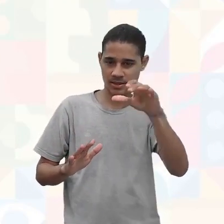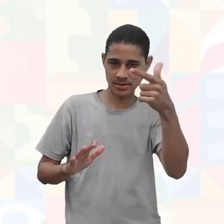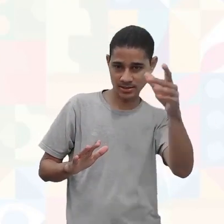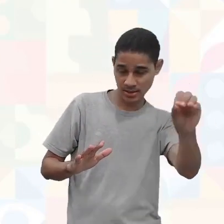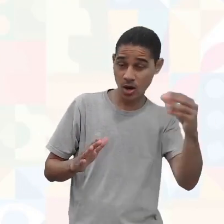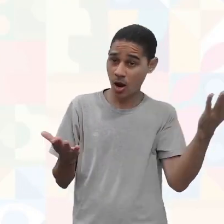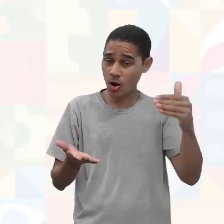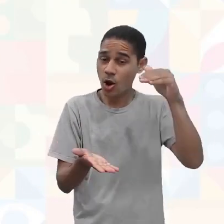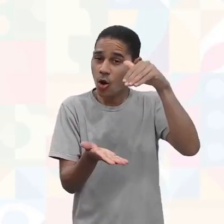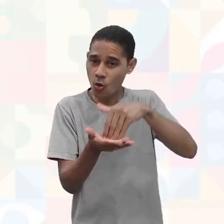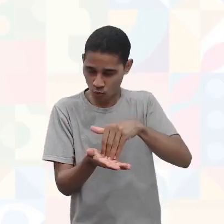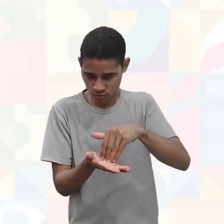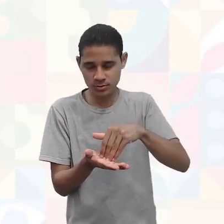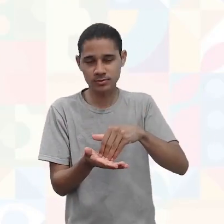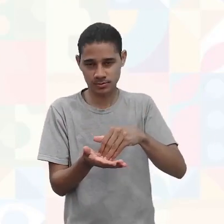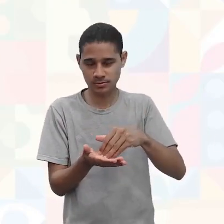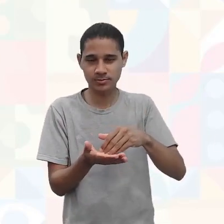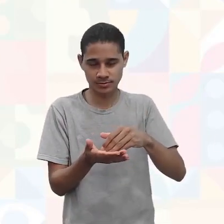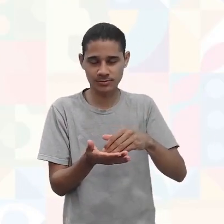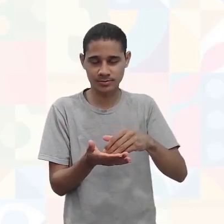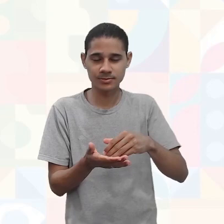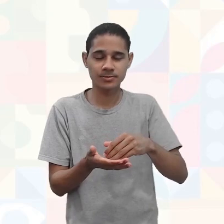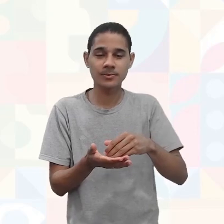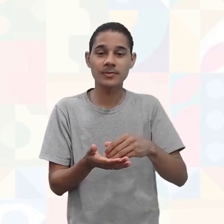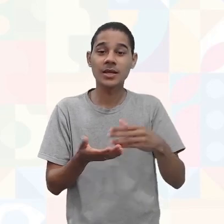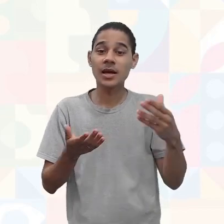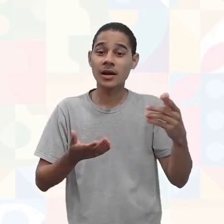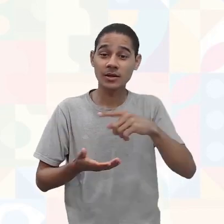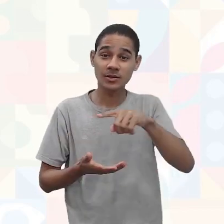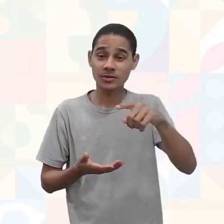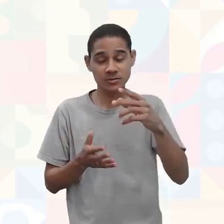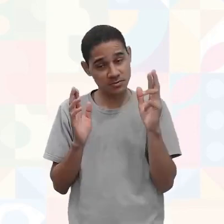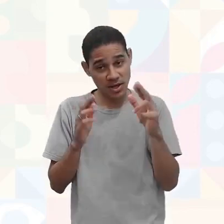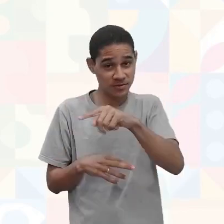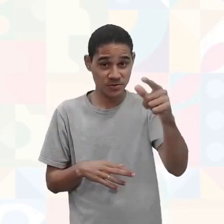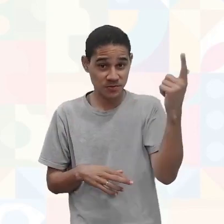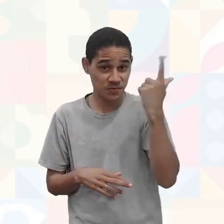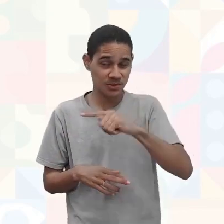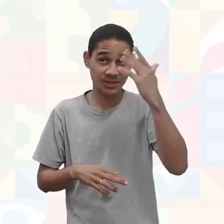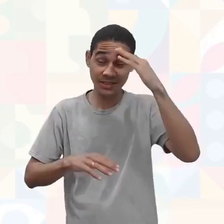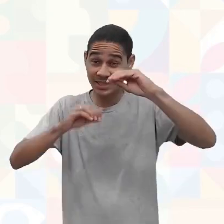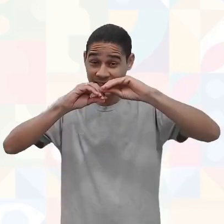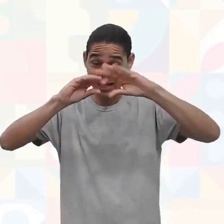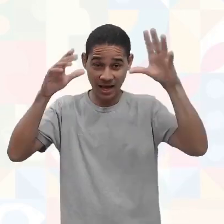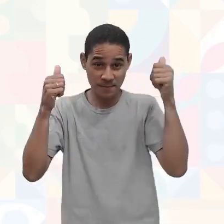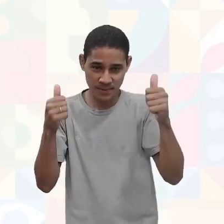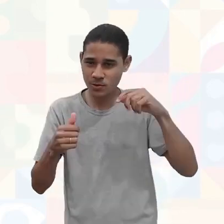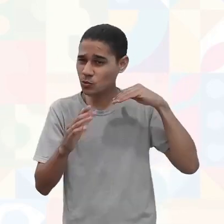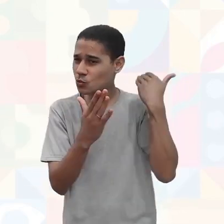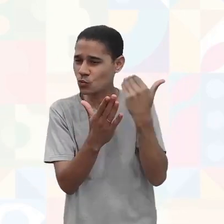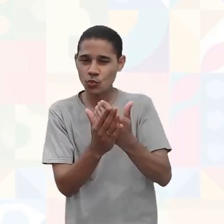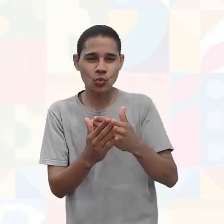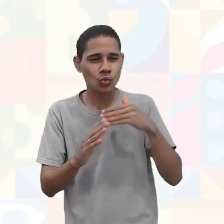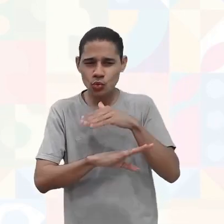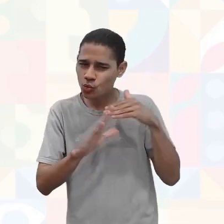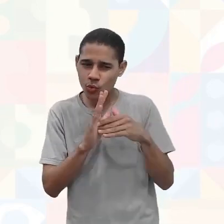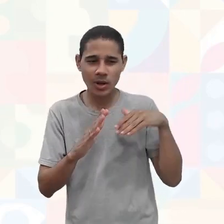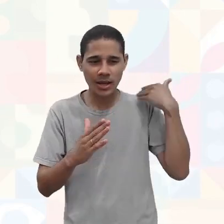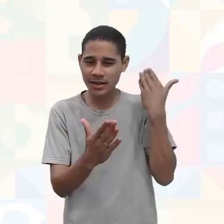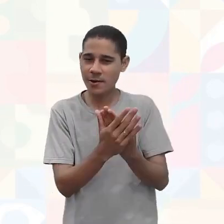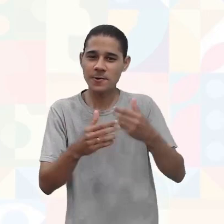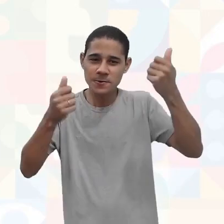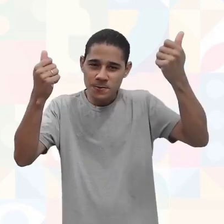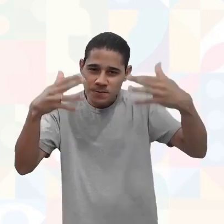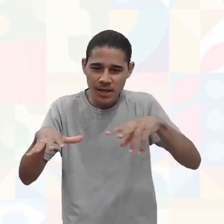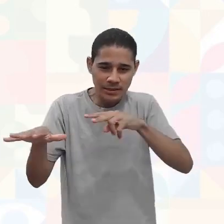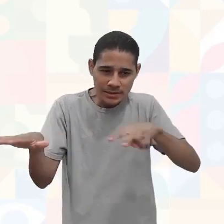última unidade e eu espero que vocês tenham conseguido entender bem todo o conteúdo que a gente apresentou nessas semanas